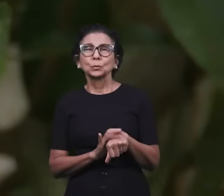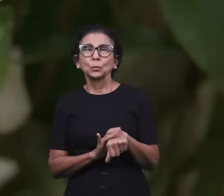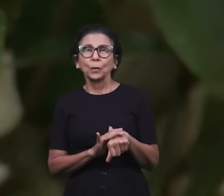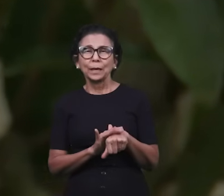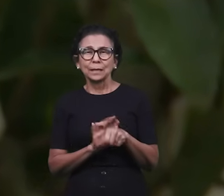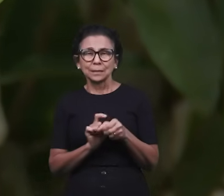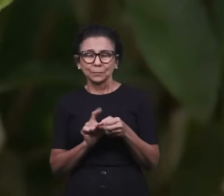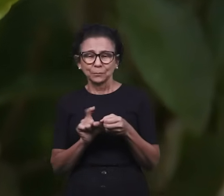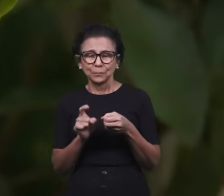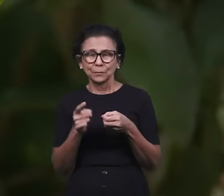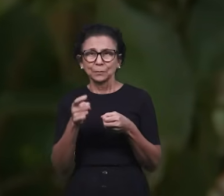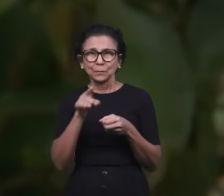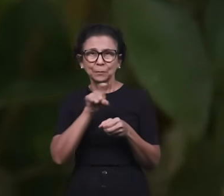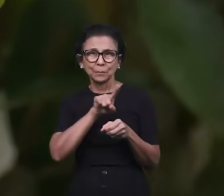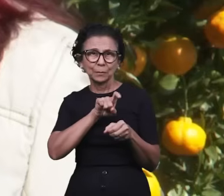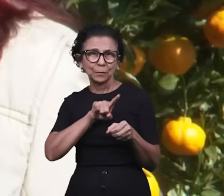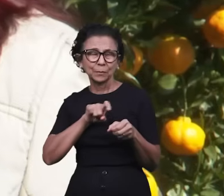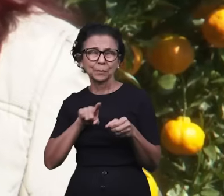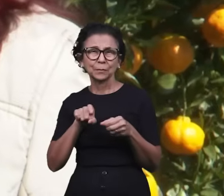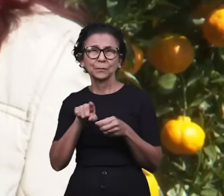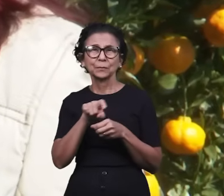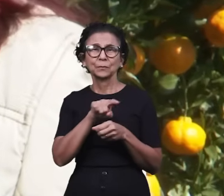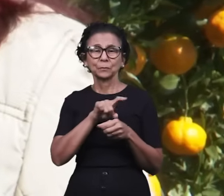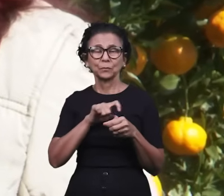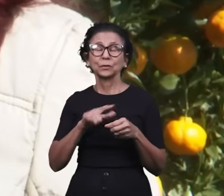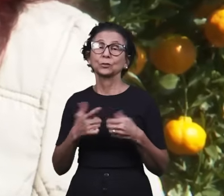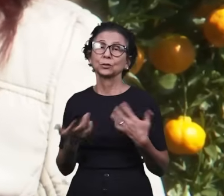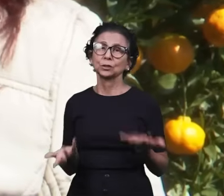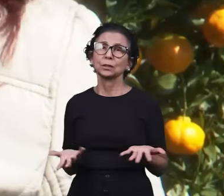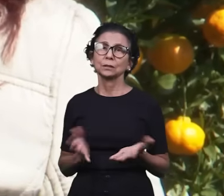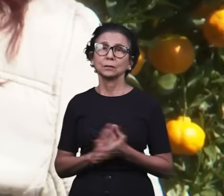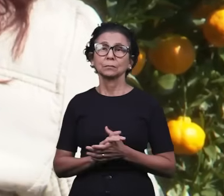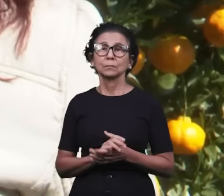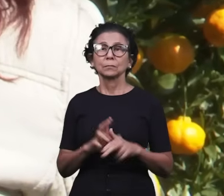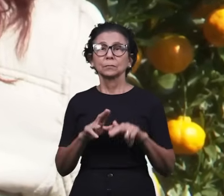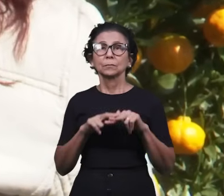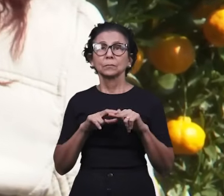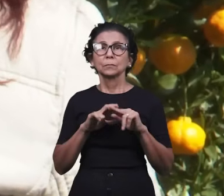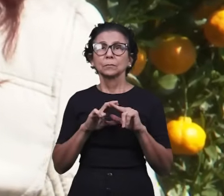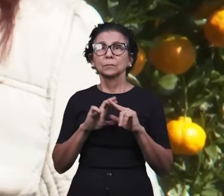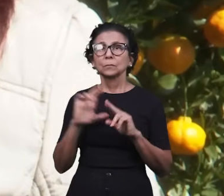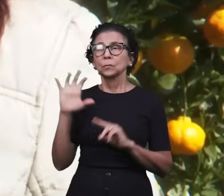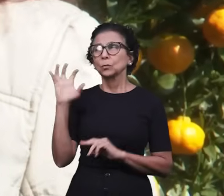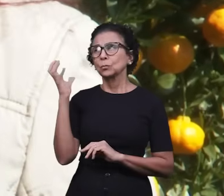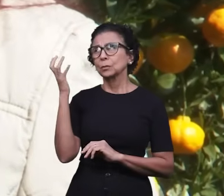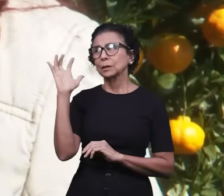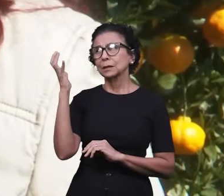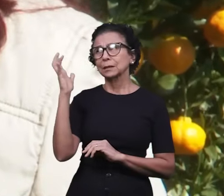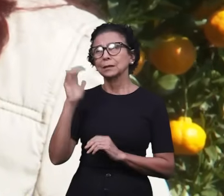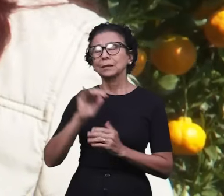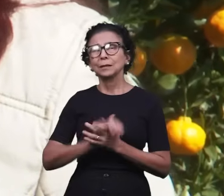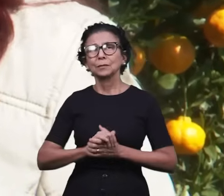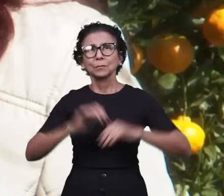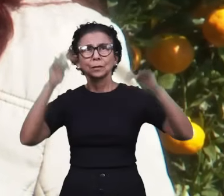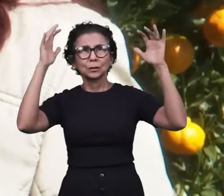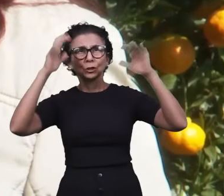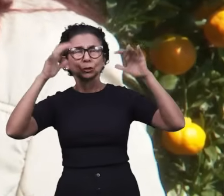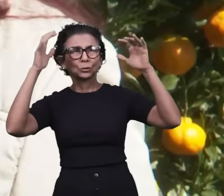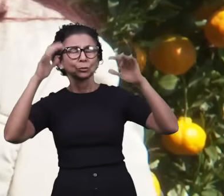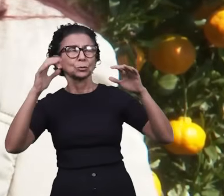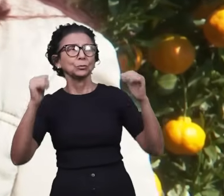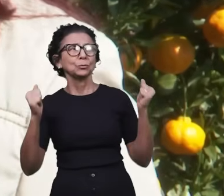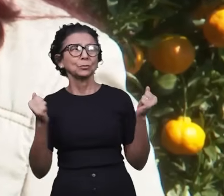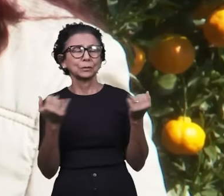ao primeiro sinal da doença. A gente observar que tem uma relação entre a nutrição mineral